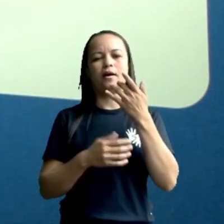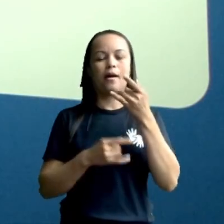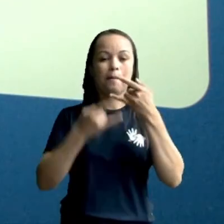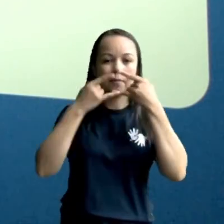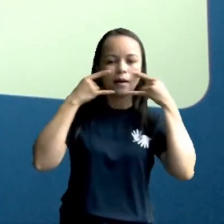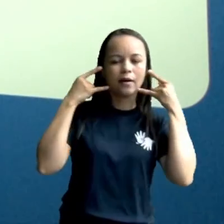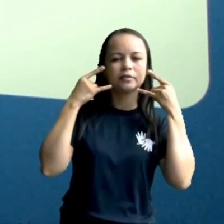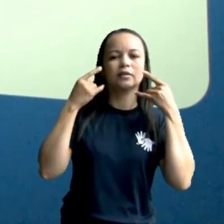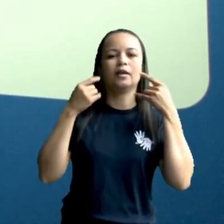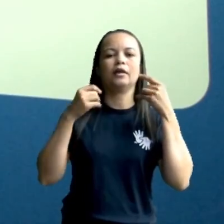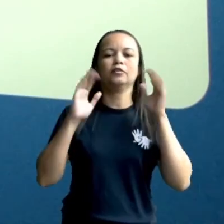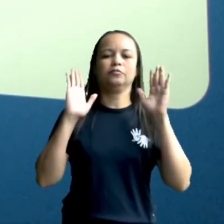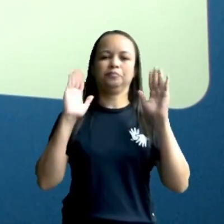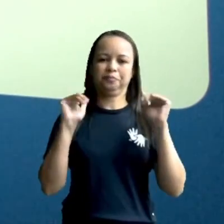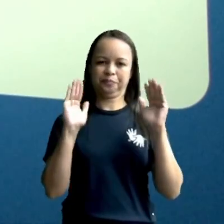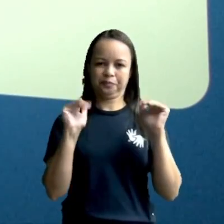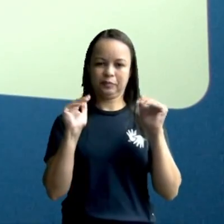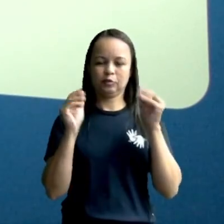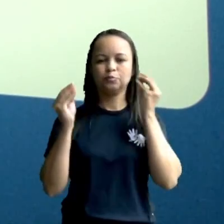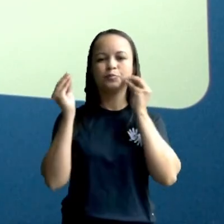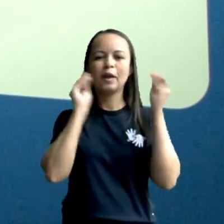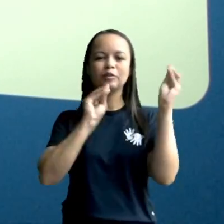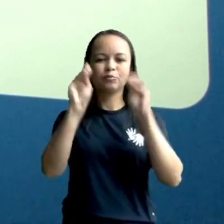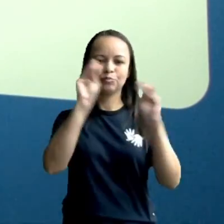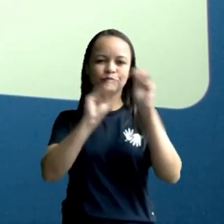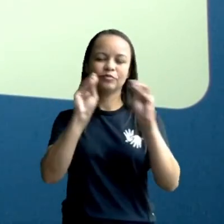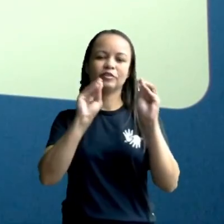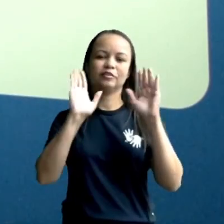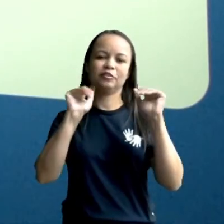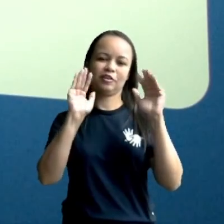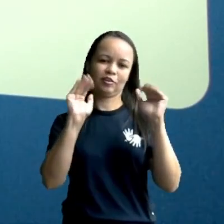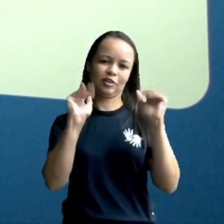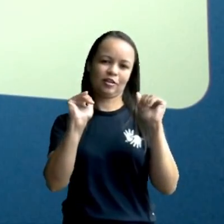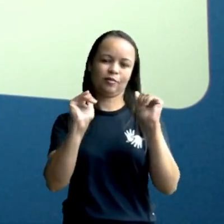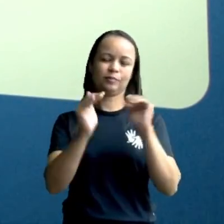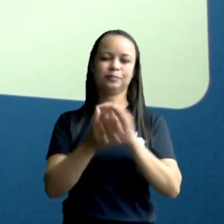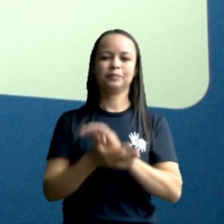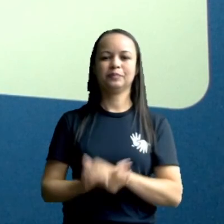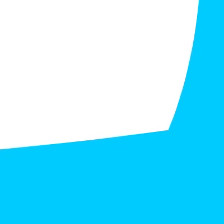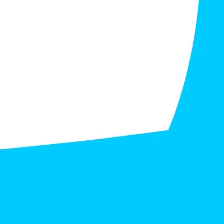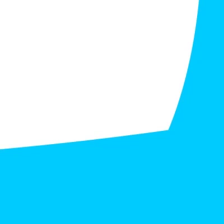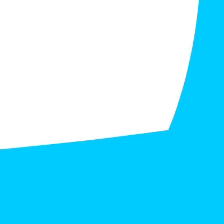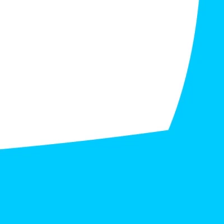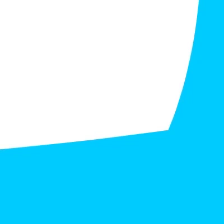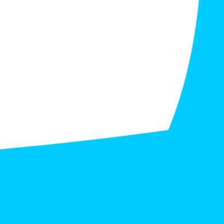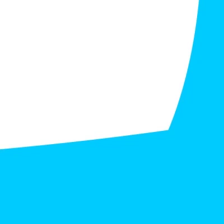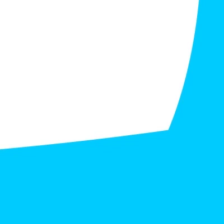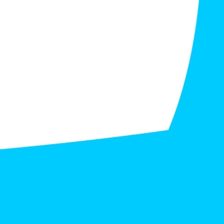casa e a gente se vê na próxima aula. Beijos e até a próxima. Tchau, tchau.